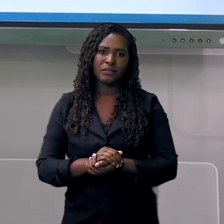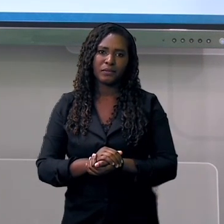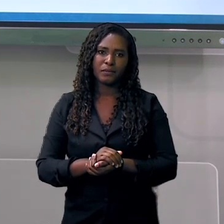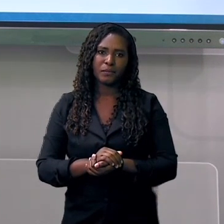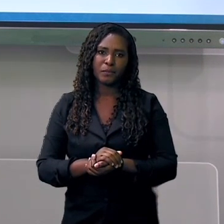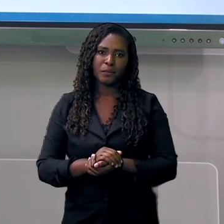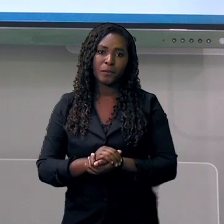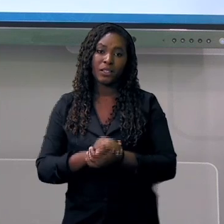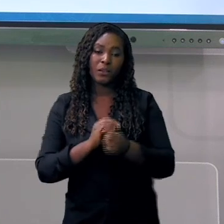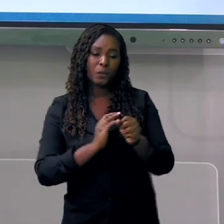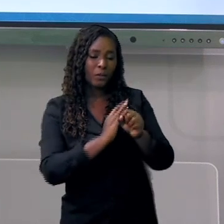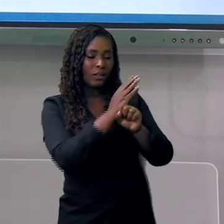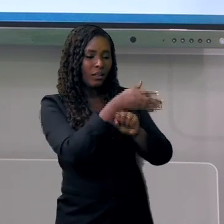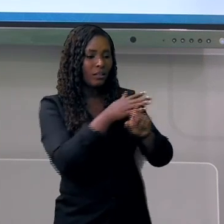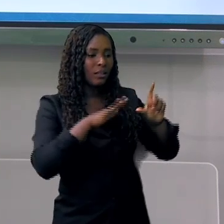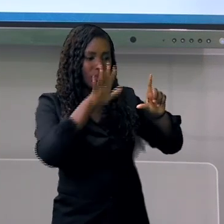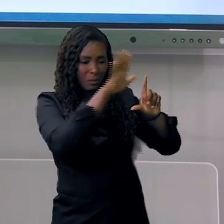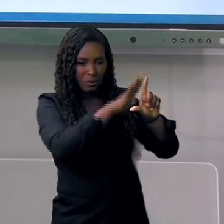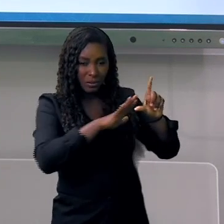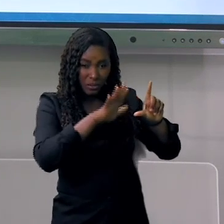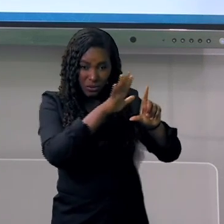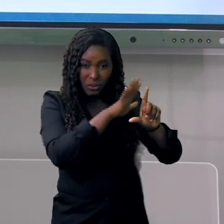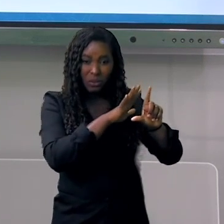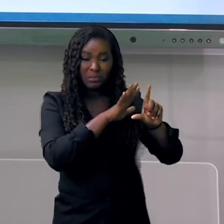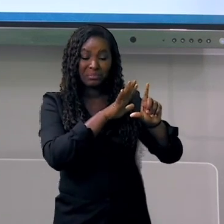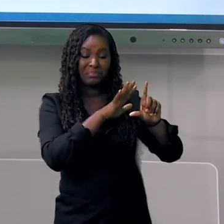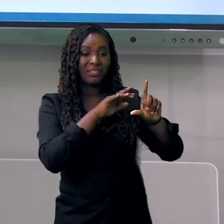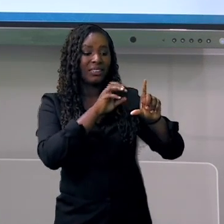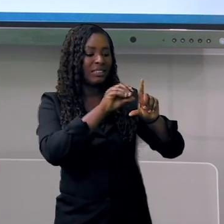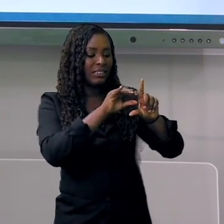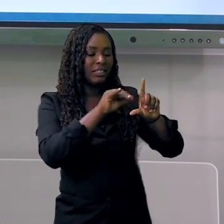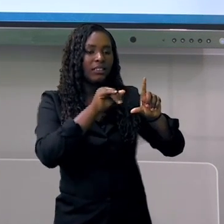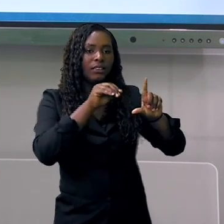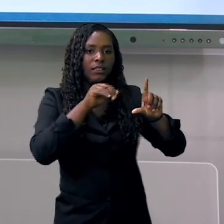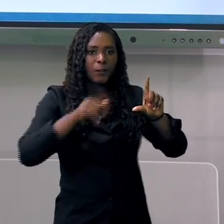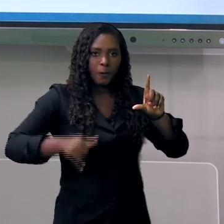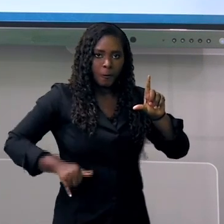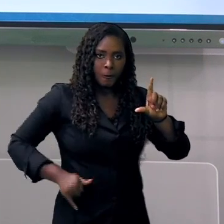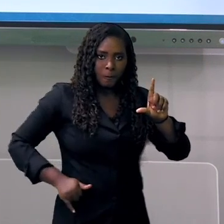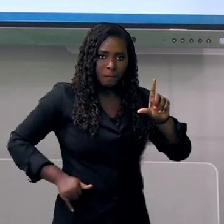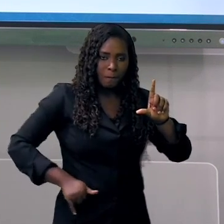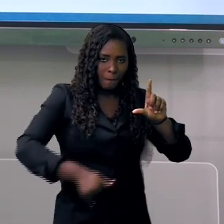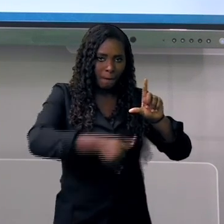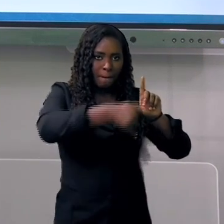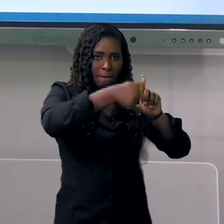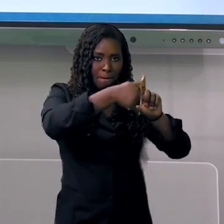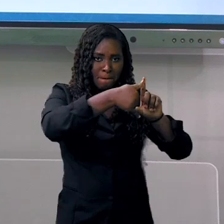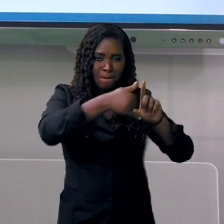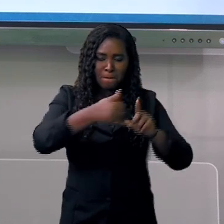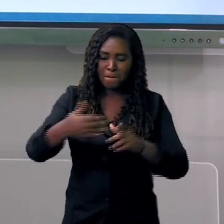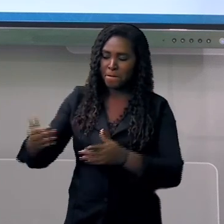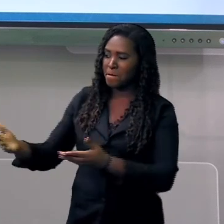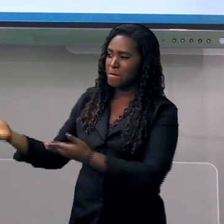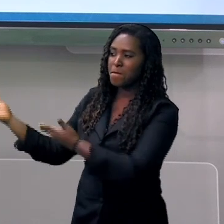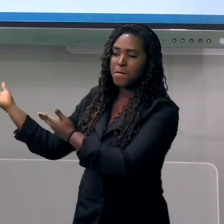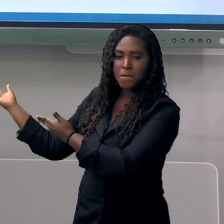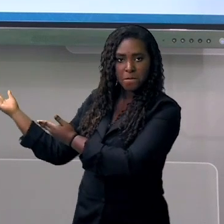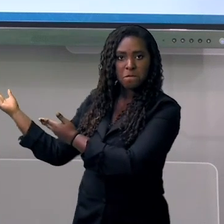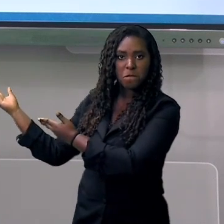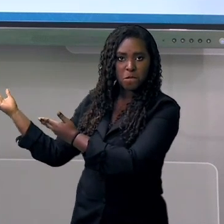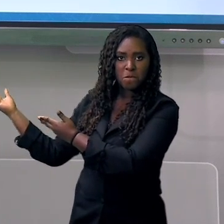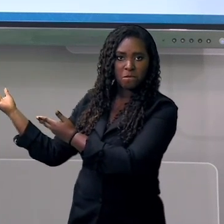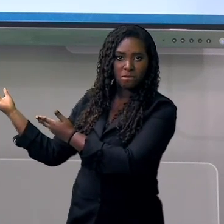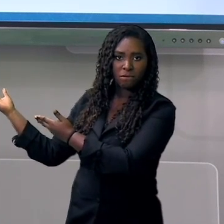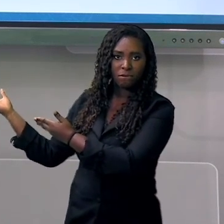E para acessar nossas atividades na plataforma SMED GV, aponte a câmera do seu celular na imagem que